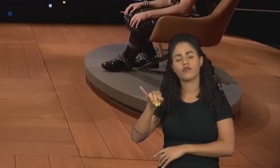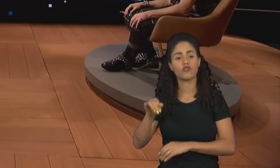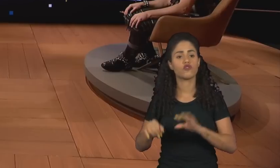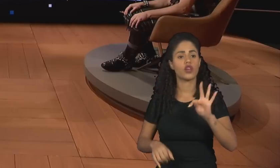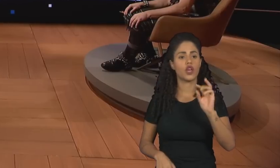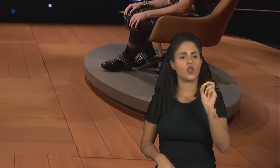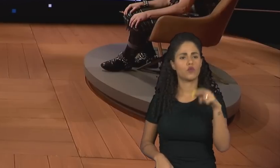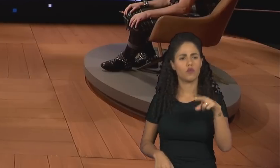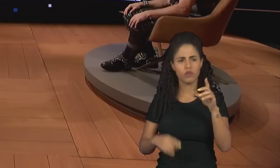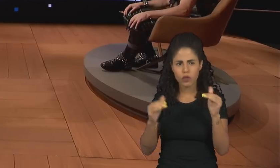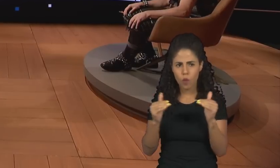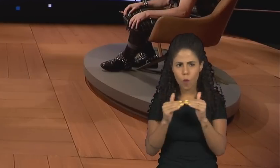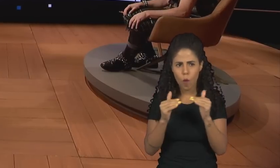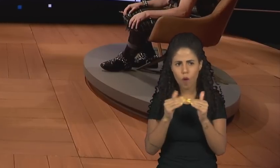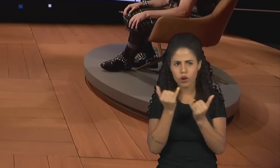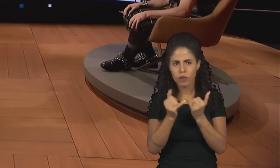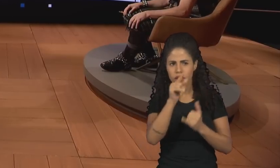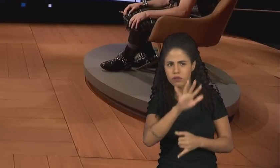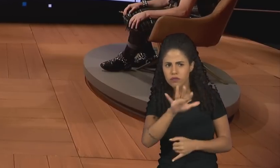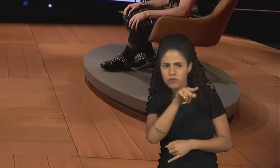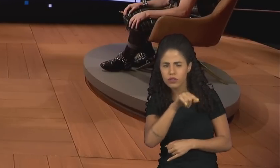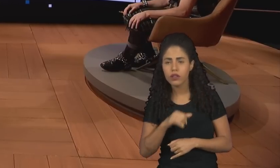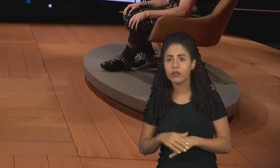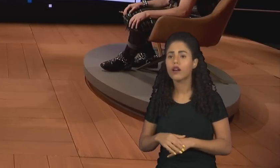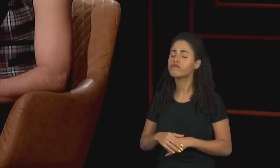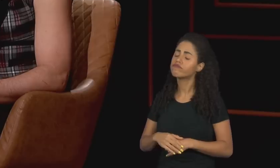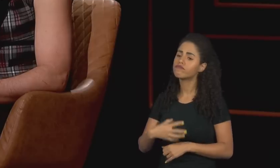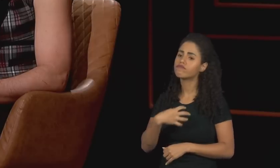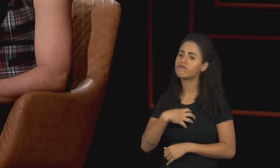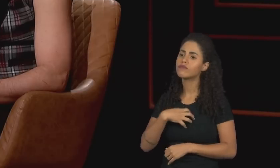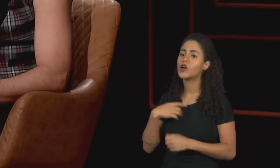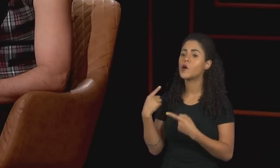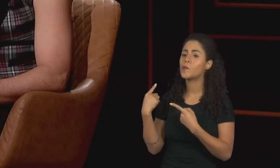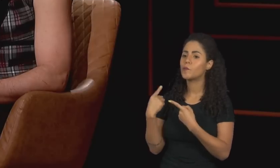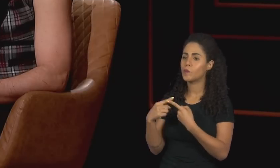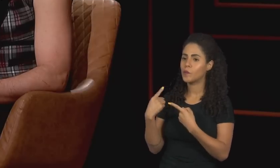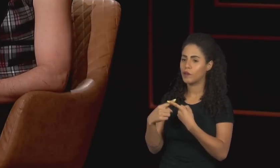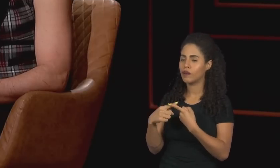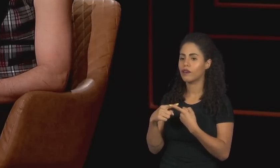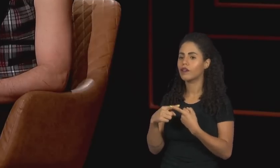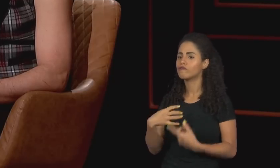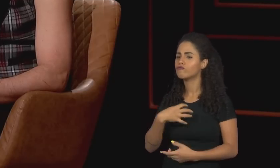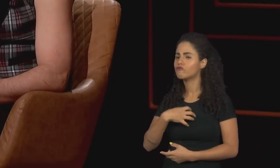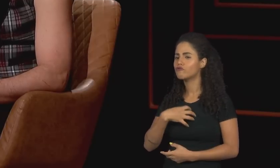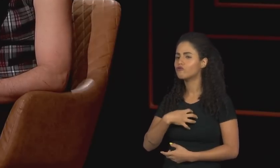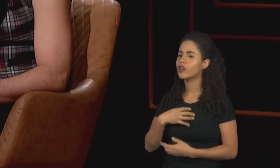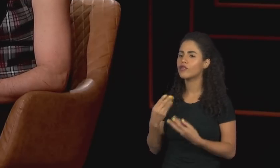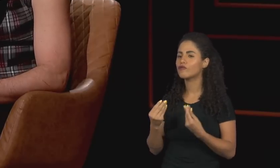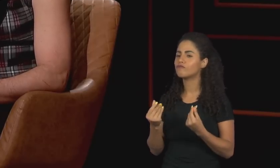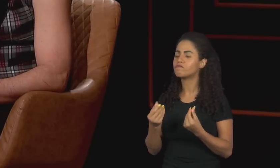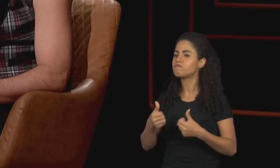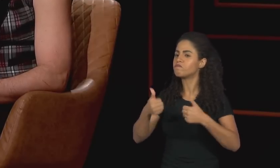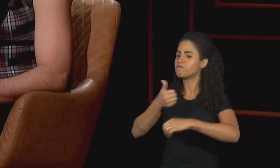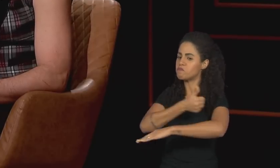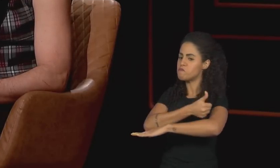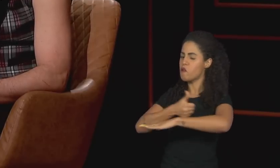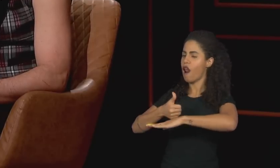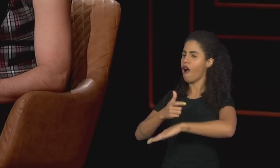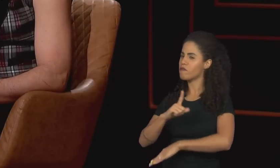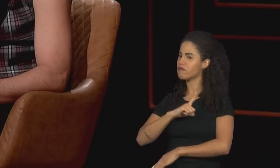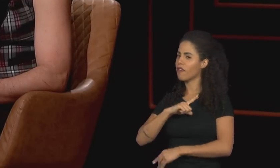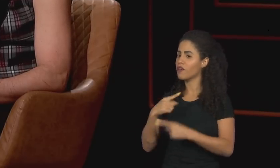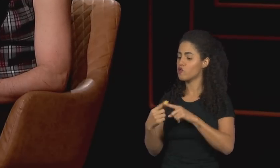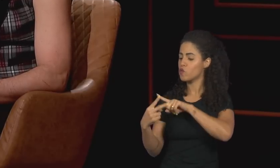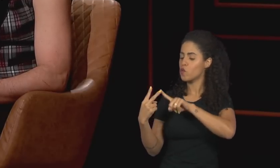Jobim. Você concorda com isso? Concordo. Acho que é uma forma muito... Uma definição. De muita moral para se falar, né? De